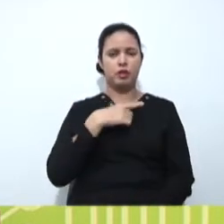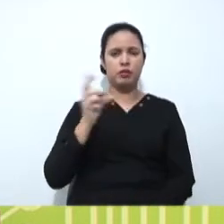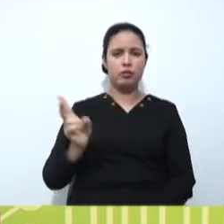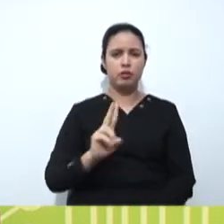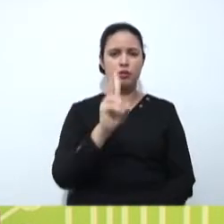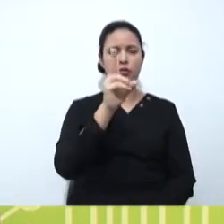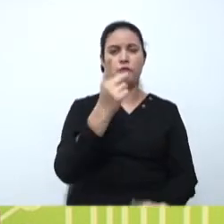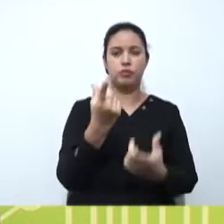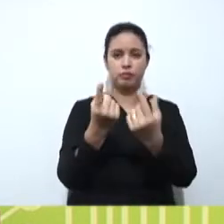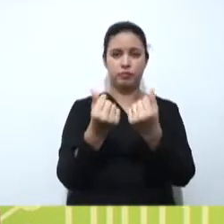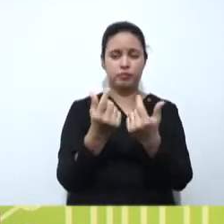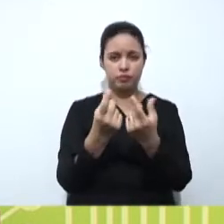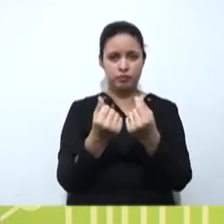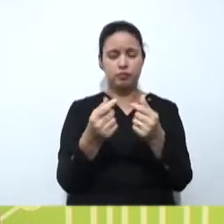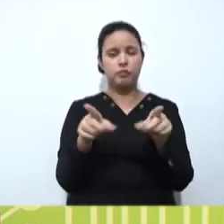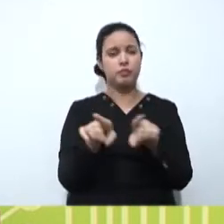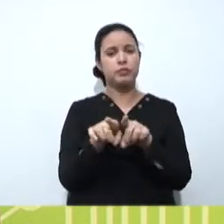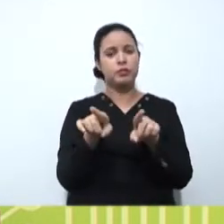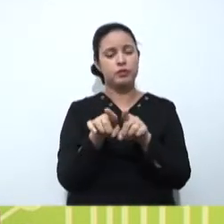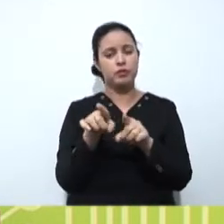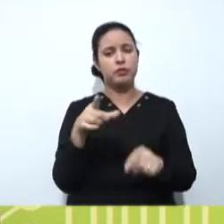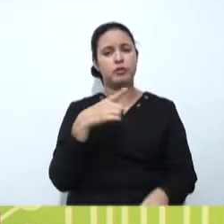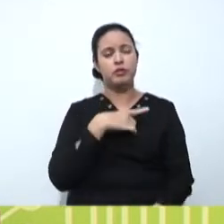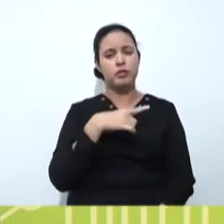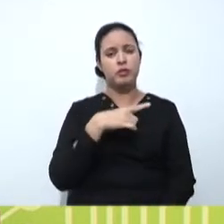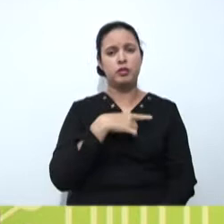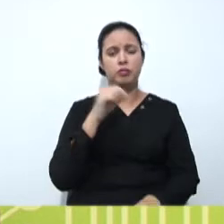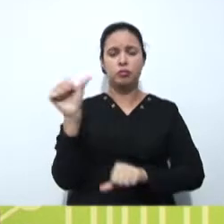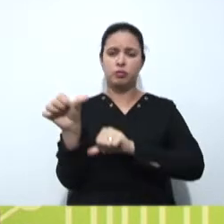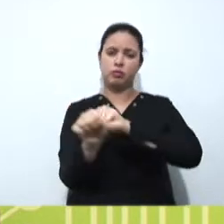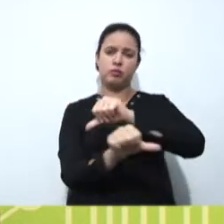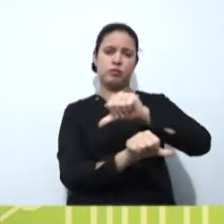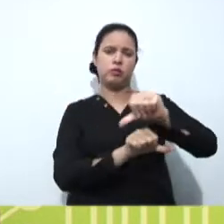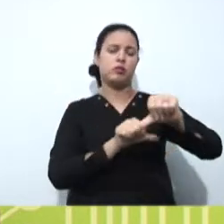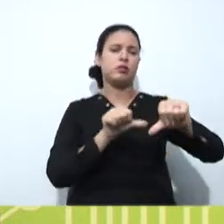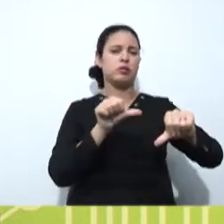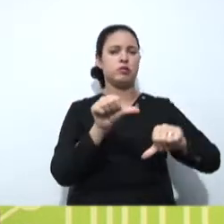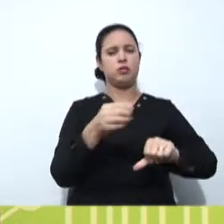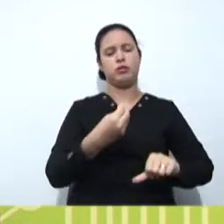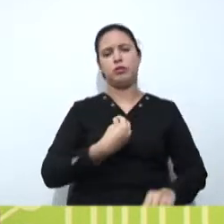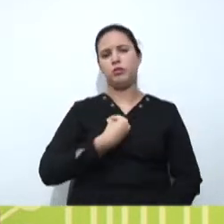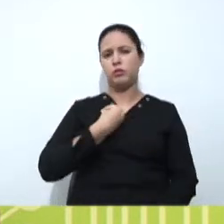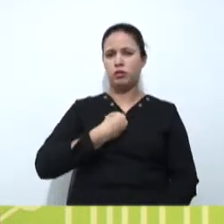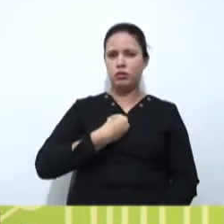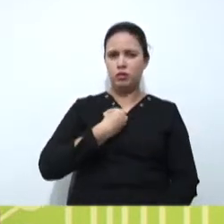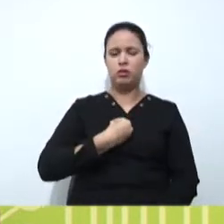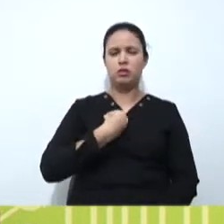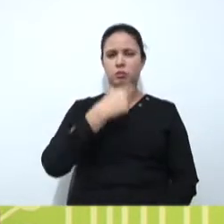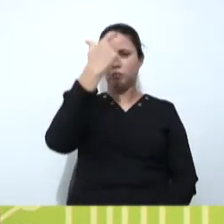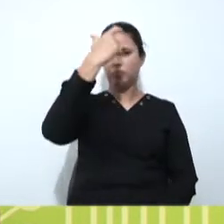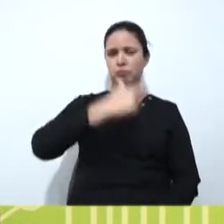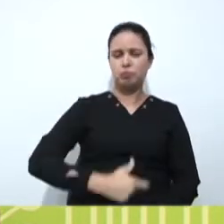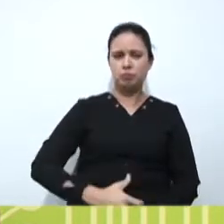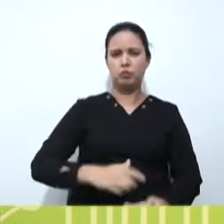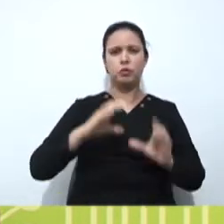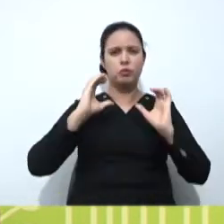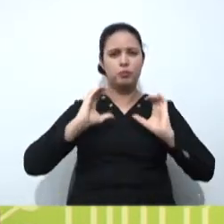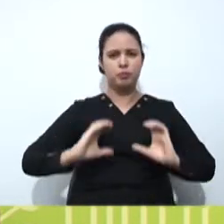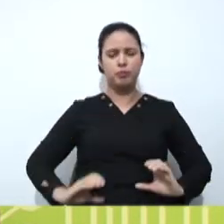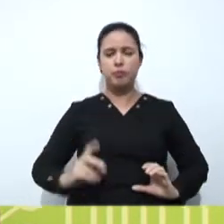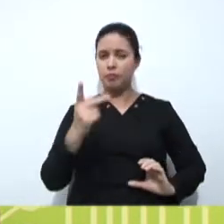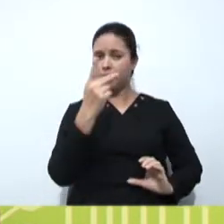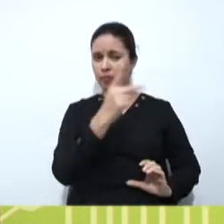os cooperados, ele gera também uma mudança de vida, de postura, de comportamento dos